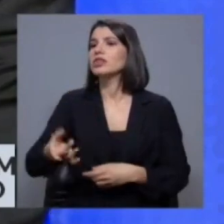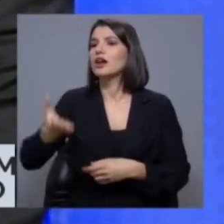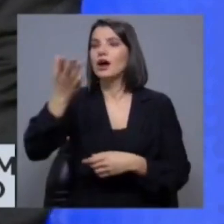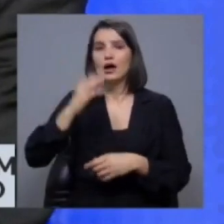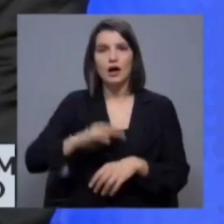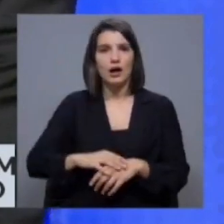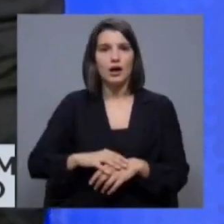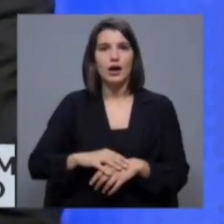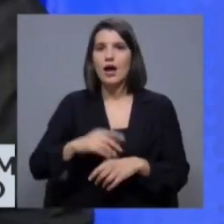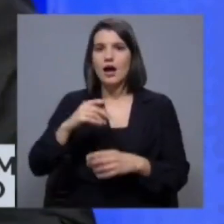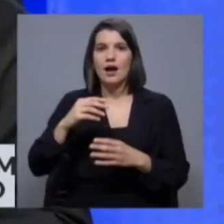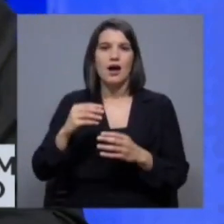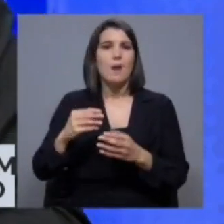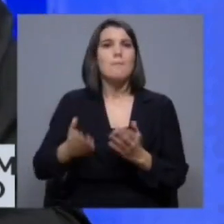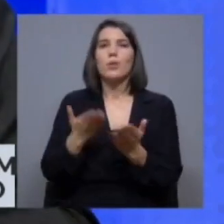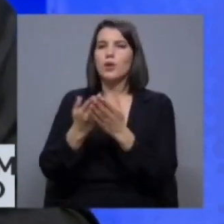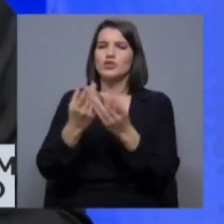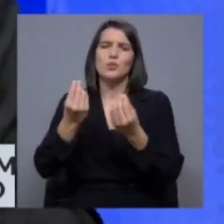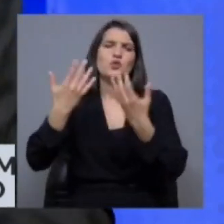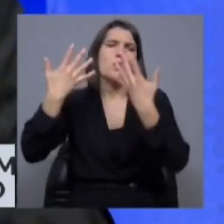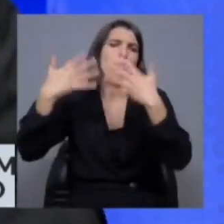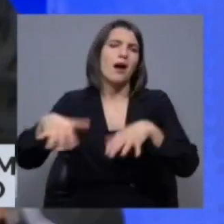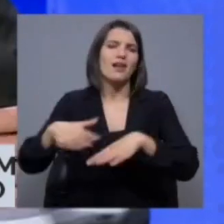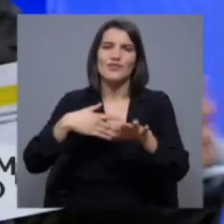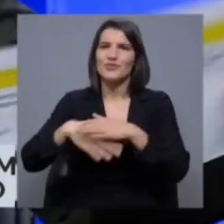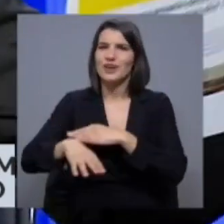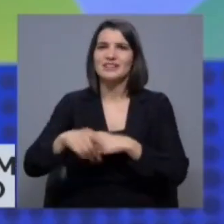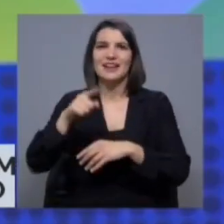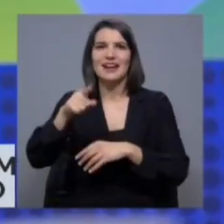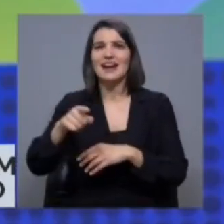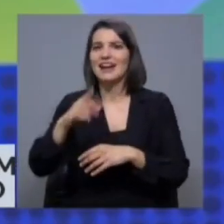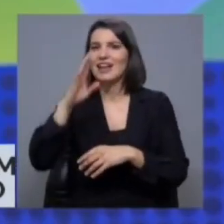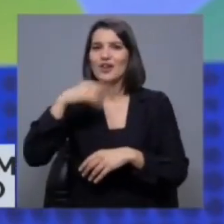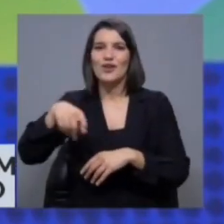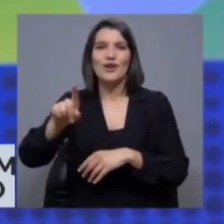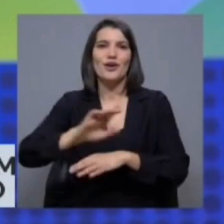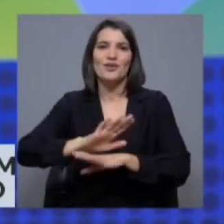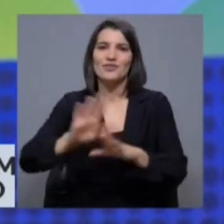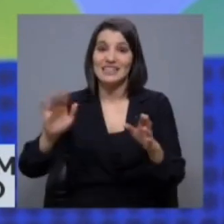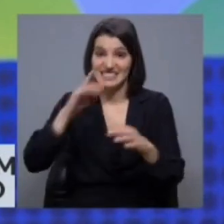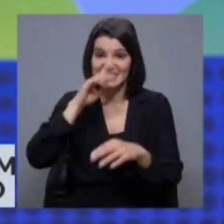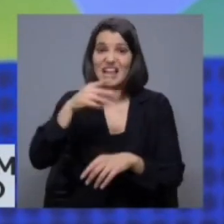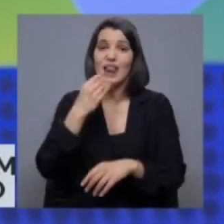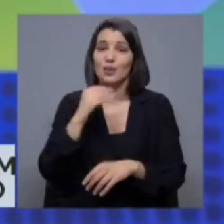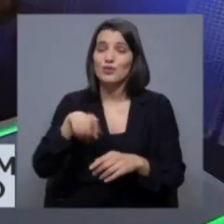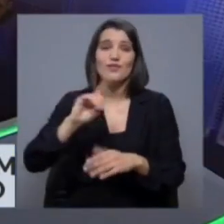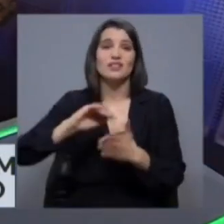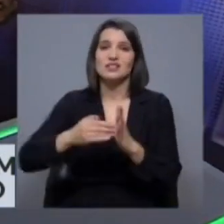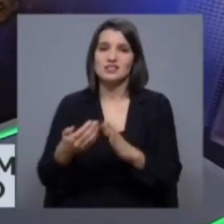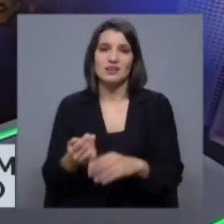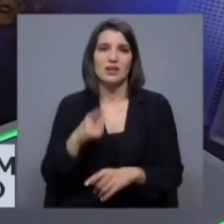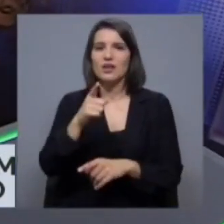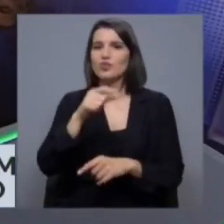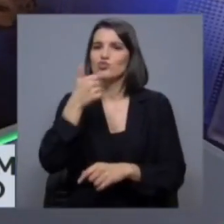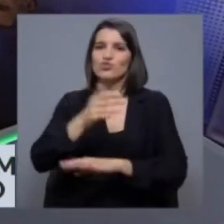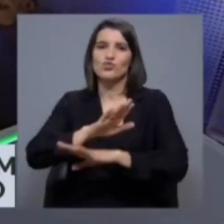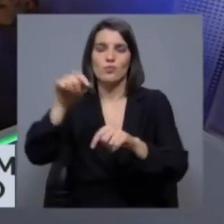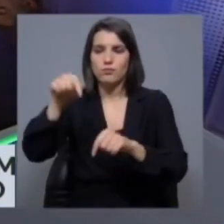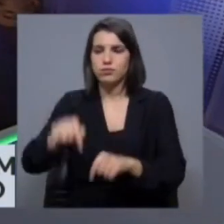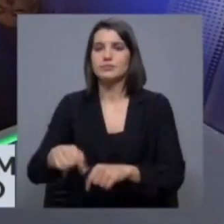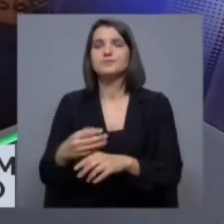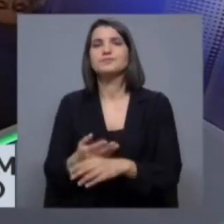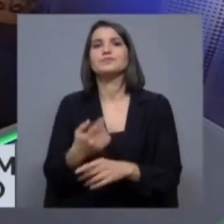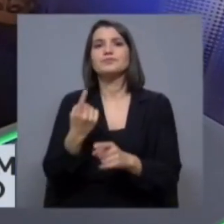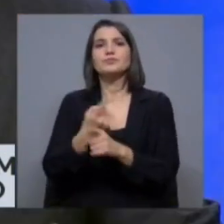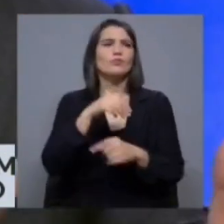foi admitida para nem chegou aqui se fosse um aluno e nem sequer eram pesa mas quer botar um contra as penas de corrupção não é isso como é que